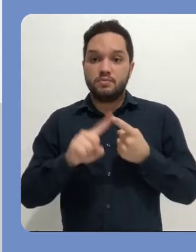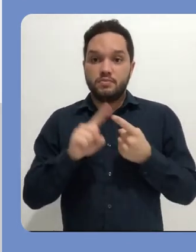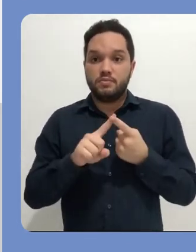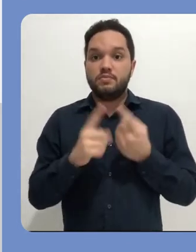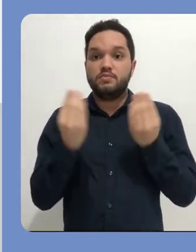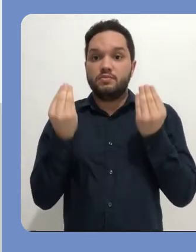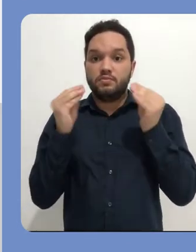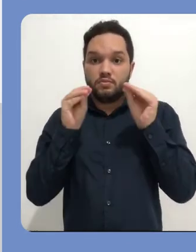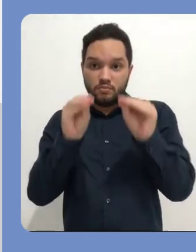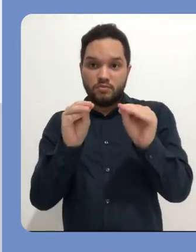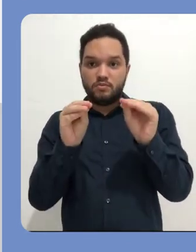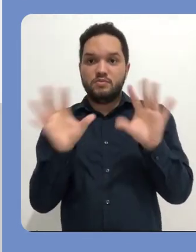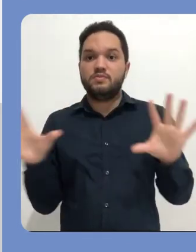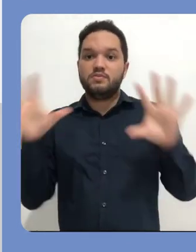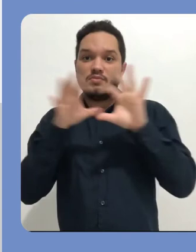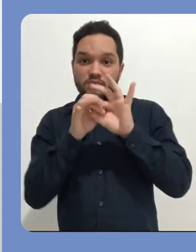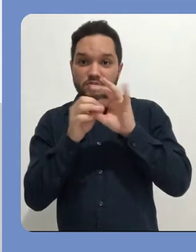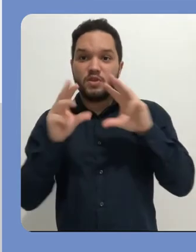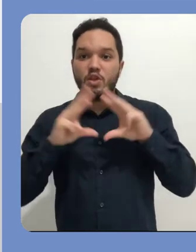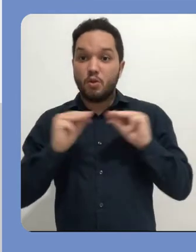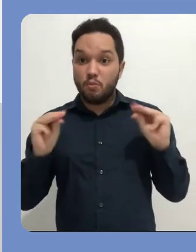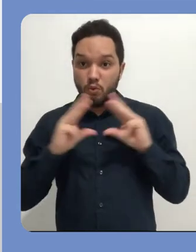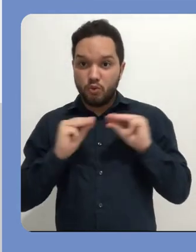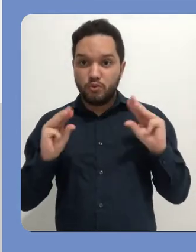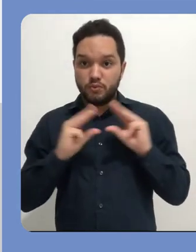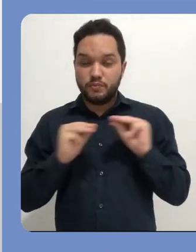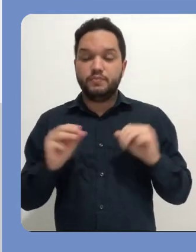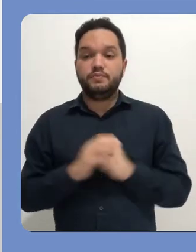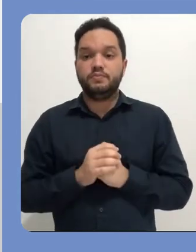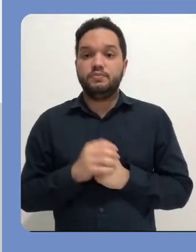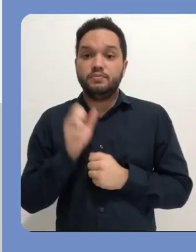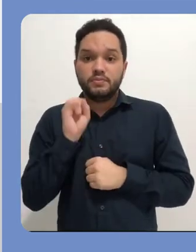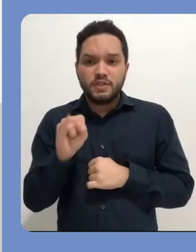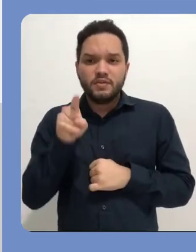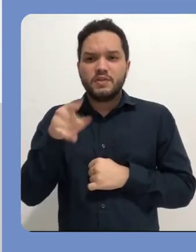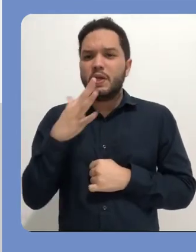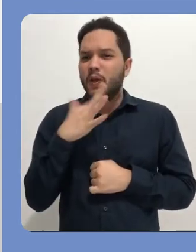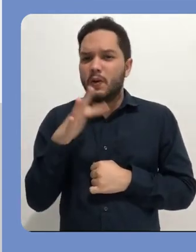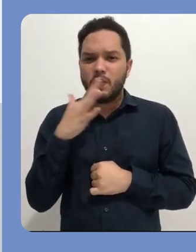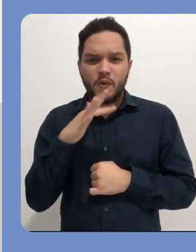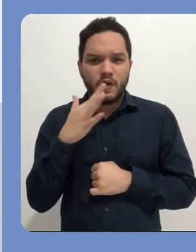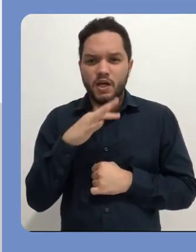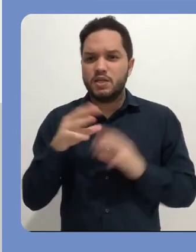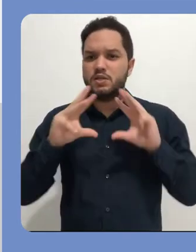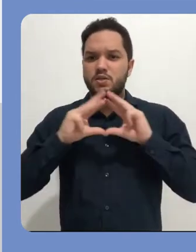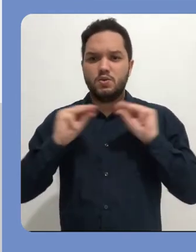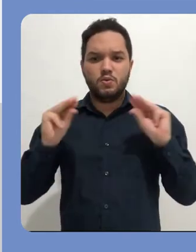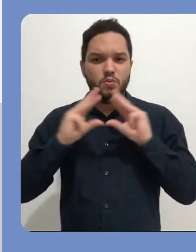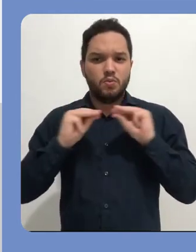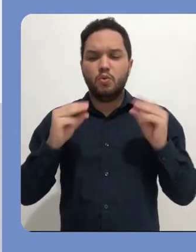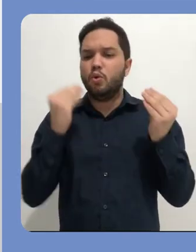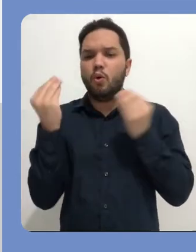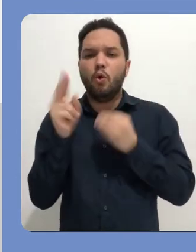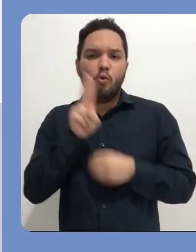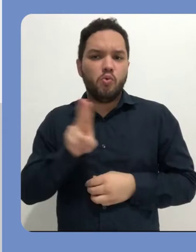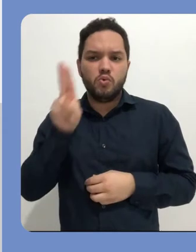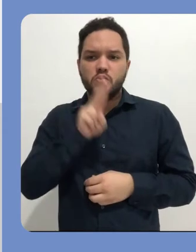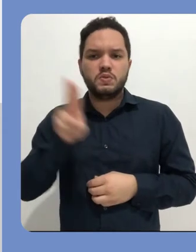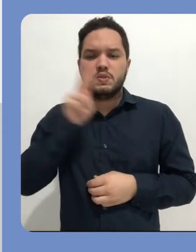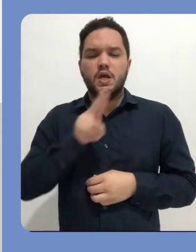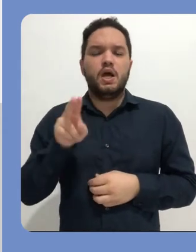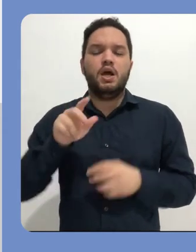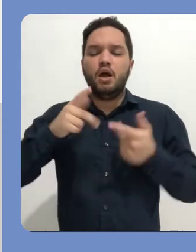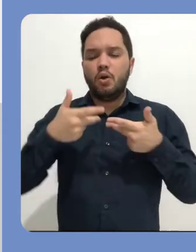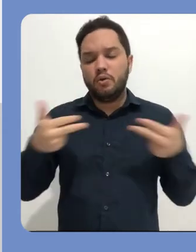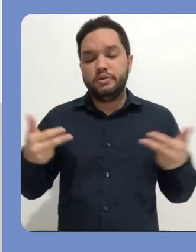pode definir integração com o Moodle. Se você não tem muita familiaridade com as configurações